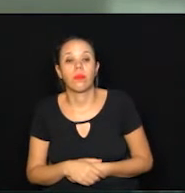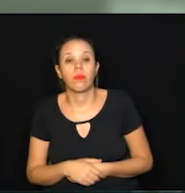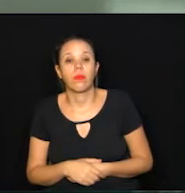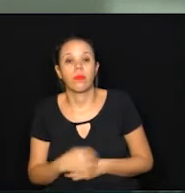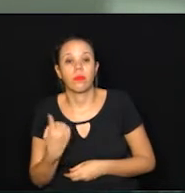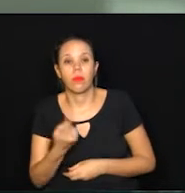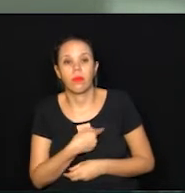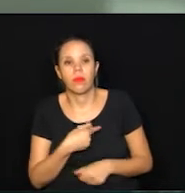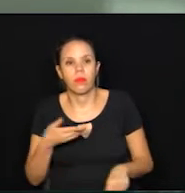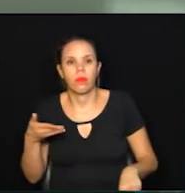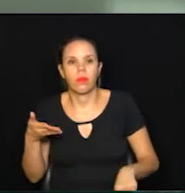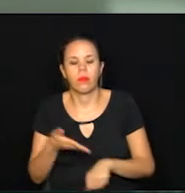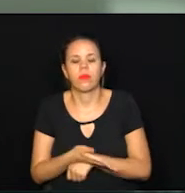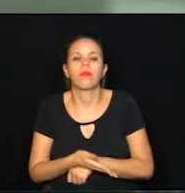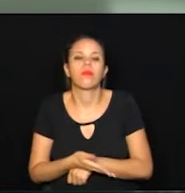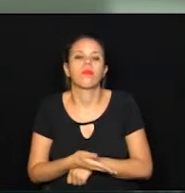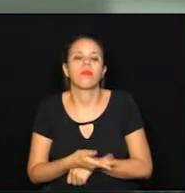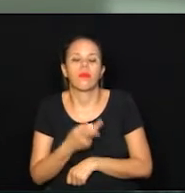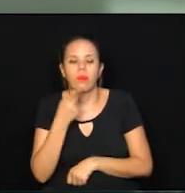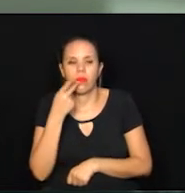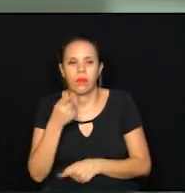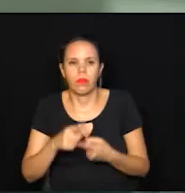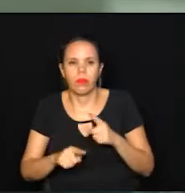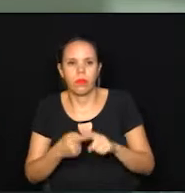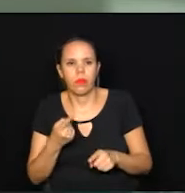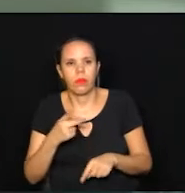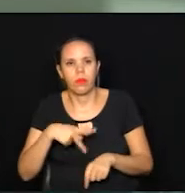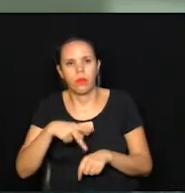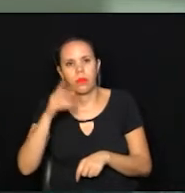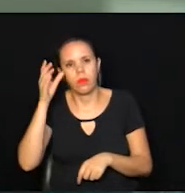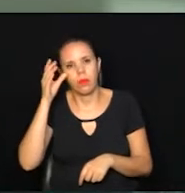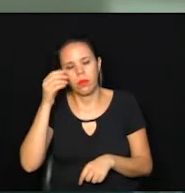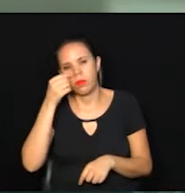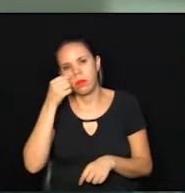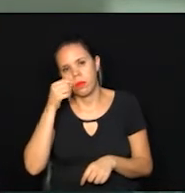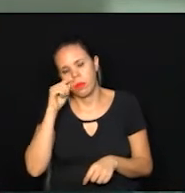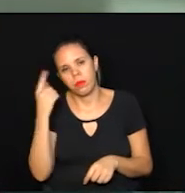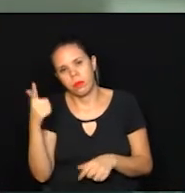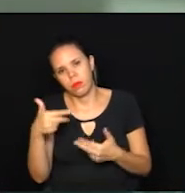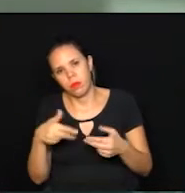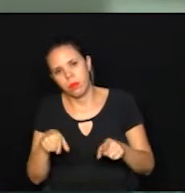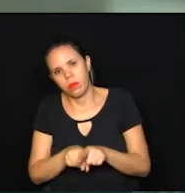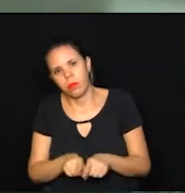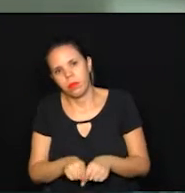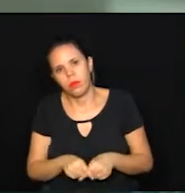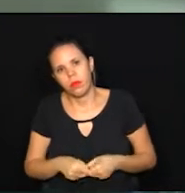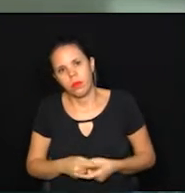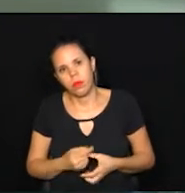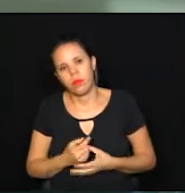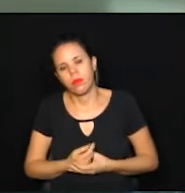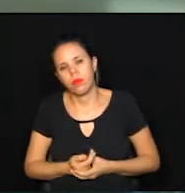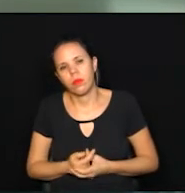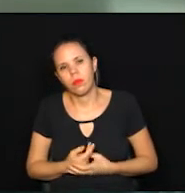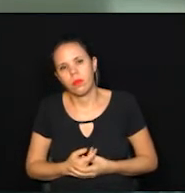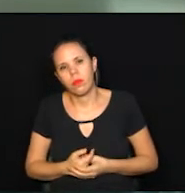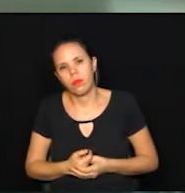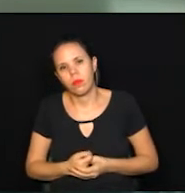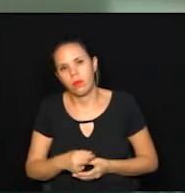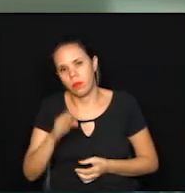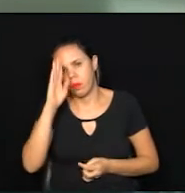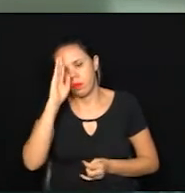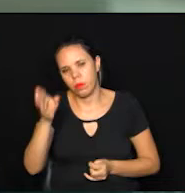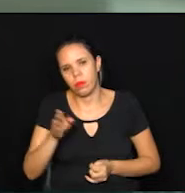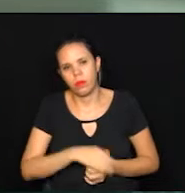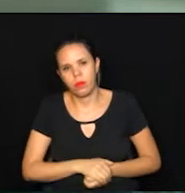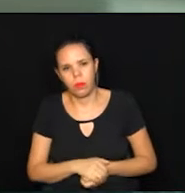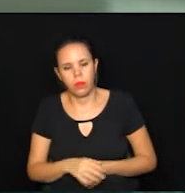Nós entramos, como eu disse, em acordo com a Índia, buscamos outros acordos com a Índia, mas